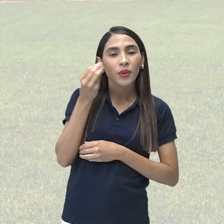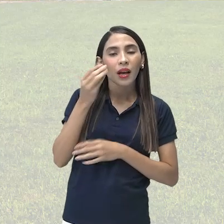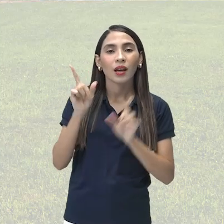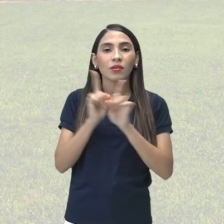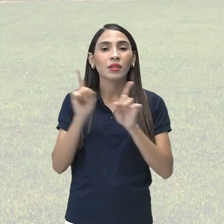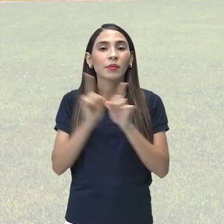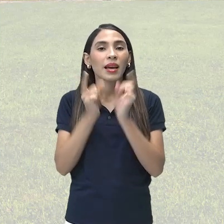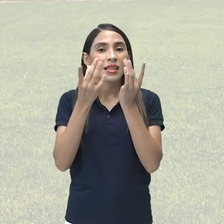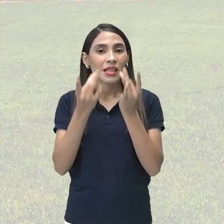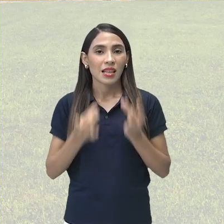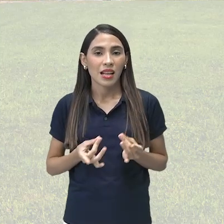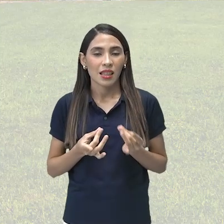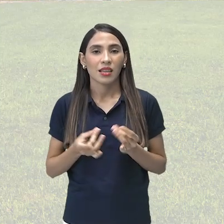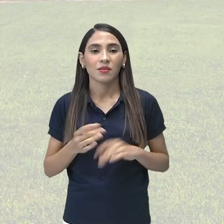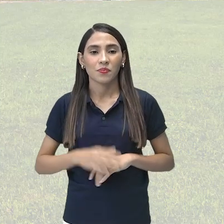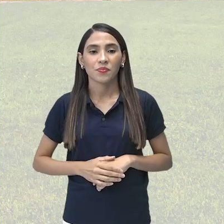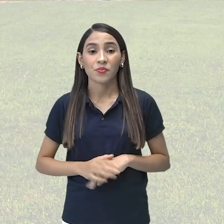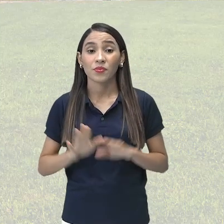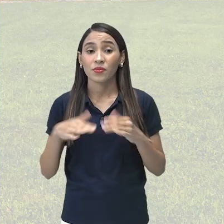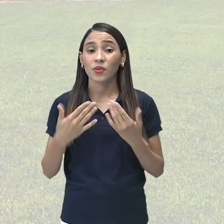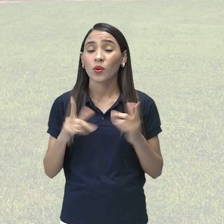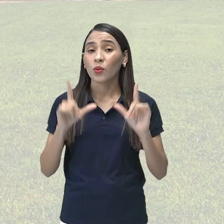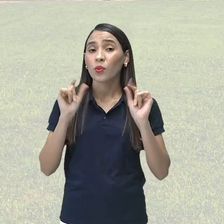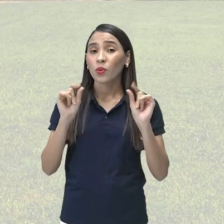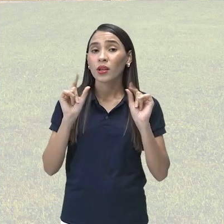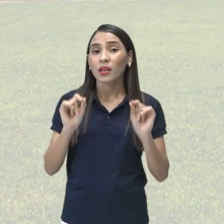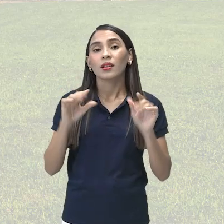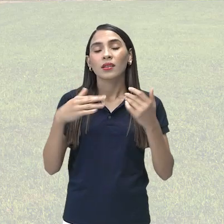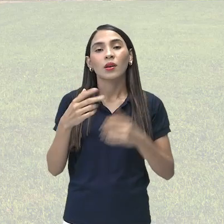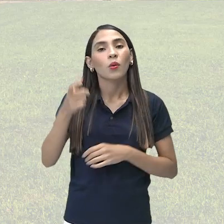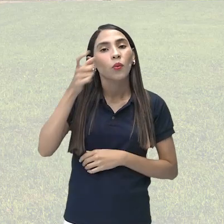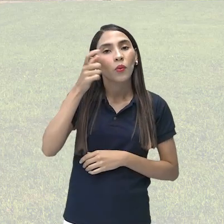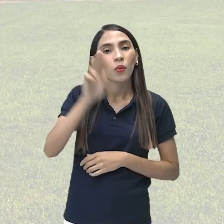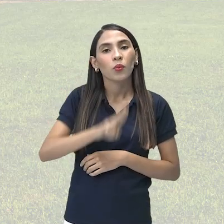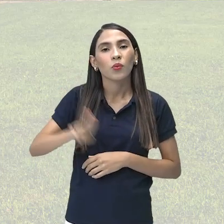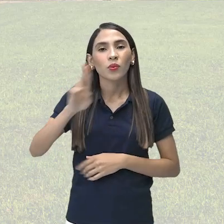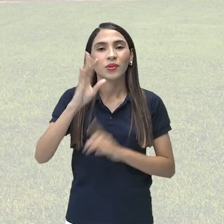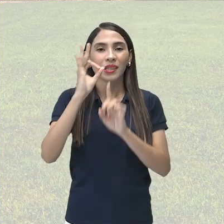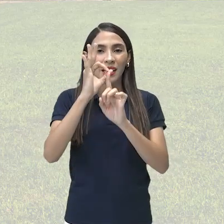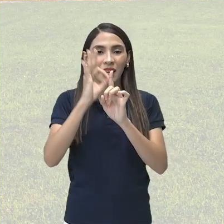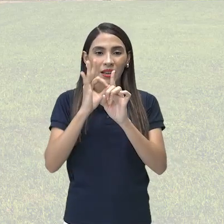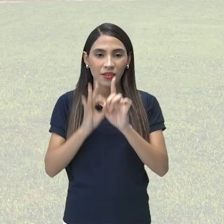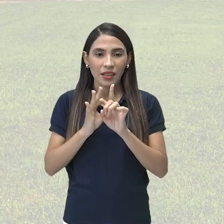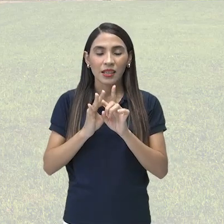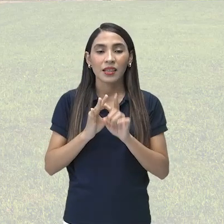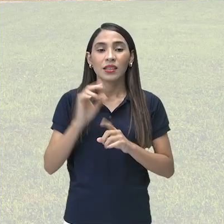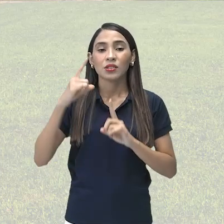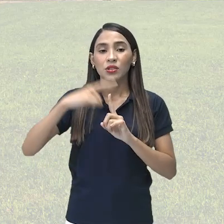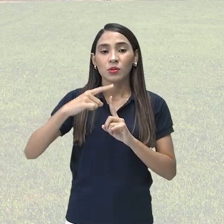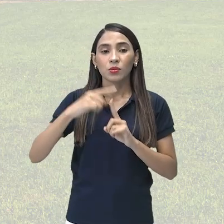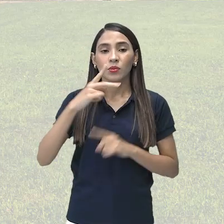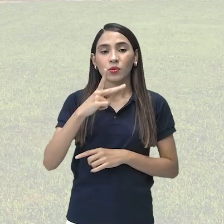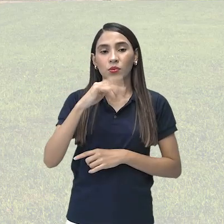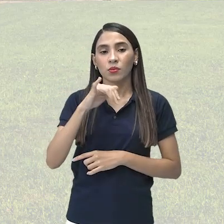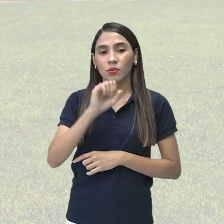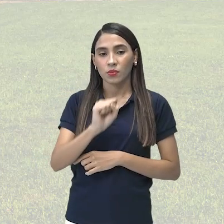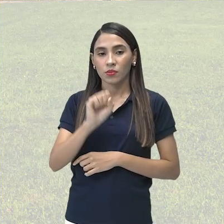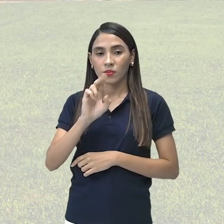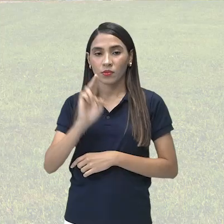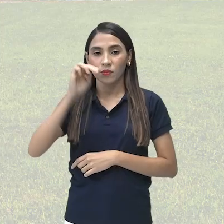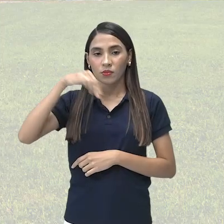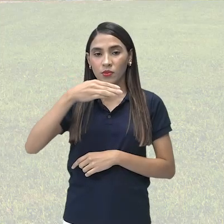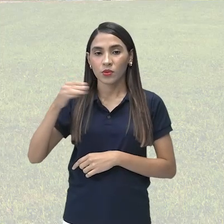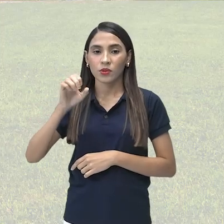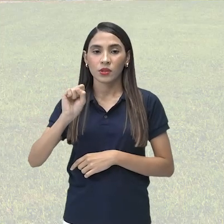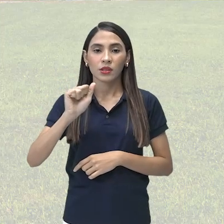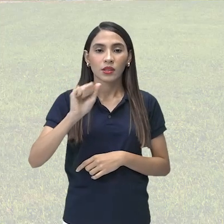e detalhada. Com que? Através da observação de ervilhas da espécie Pisum sativum. E